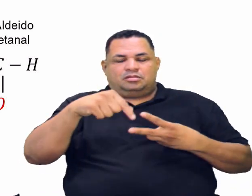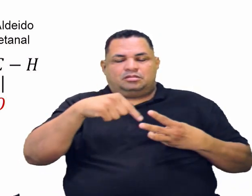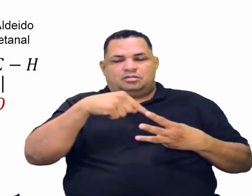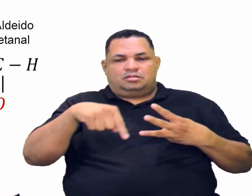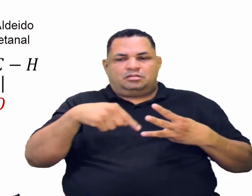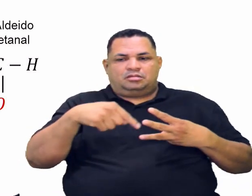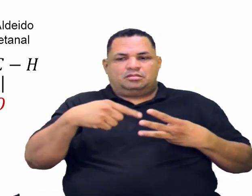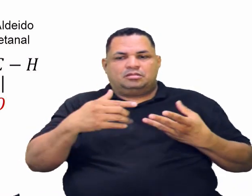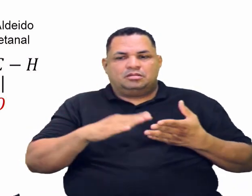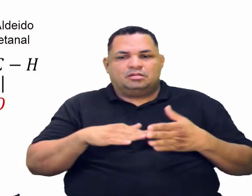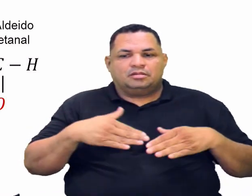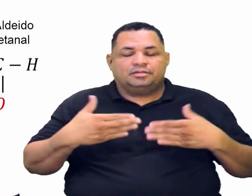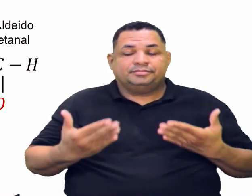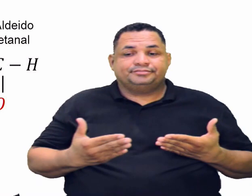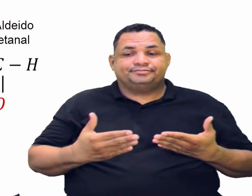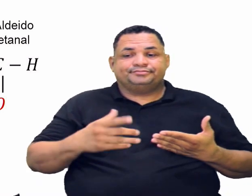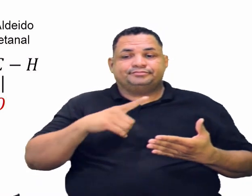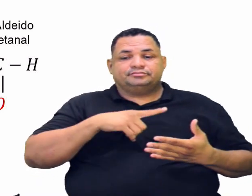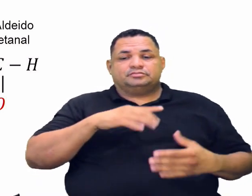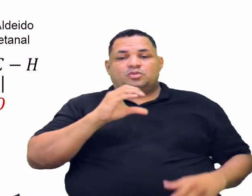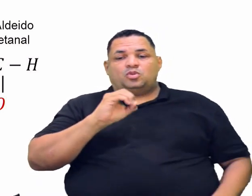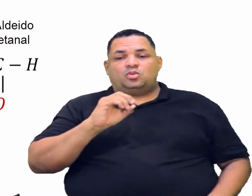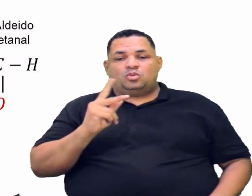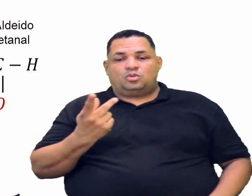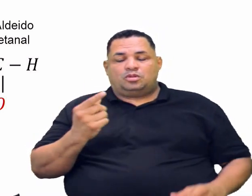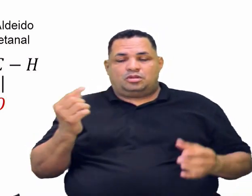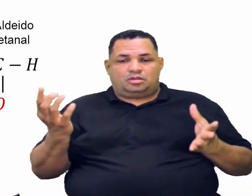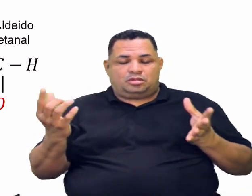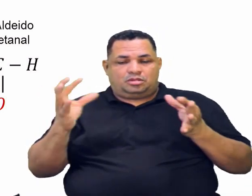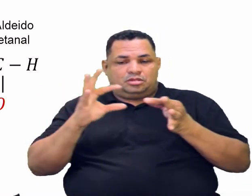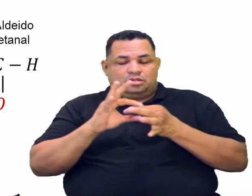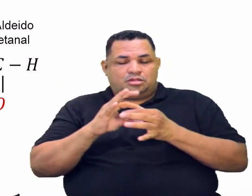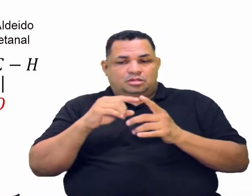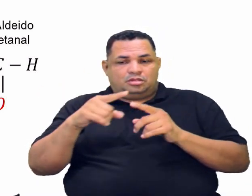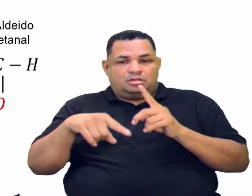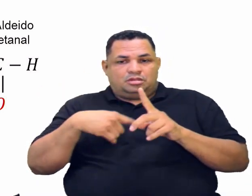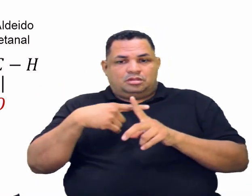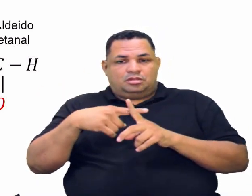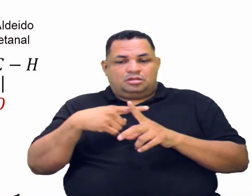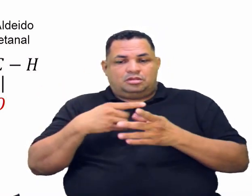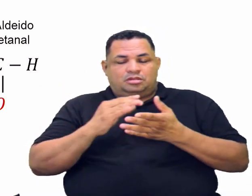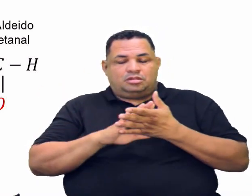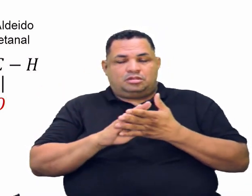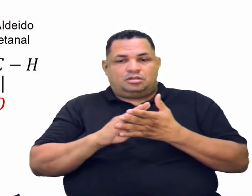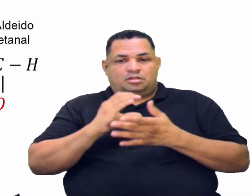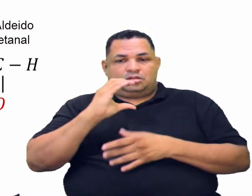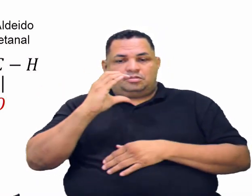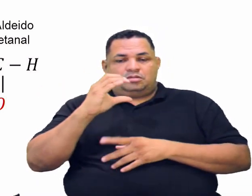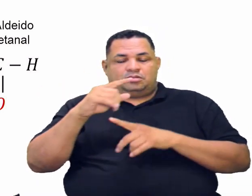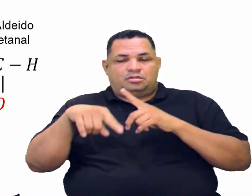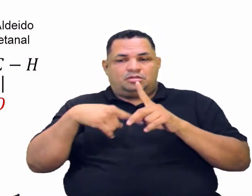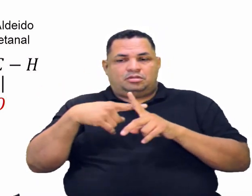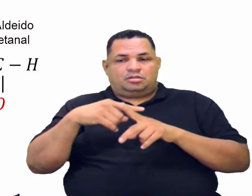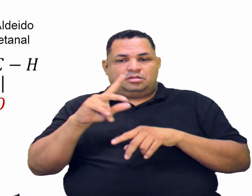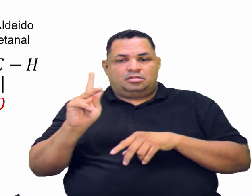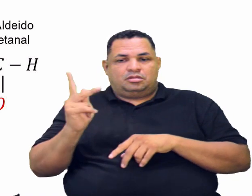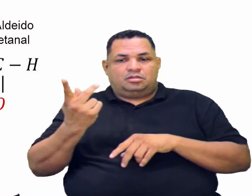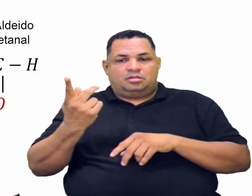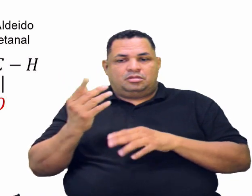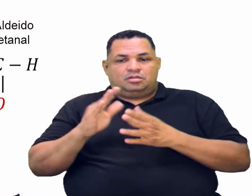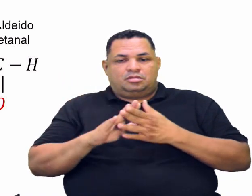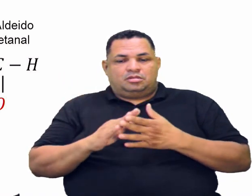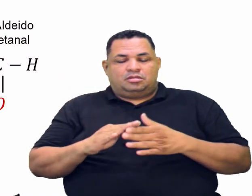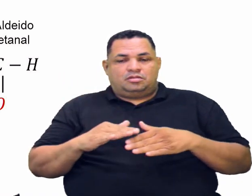triplas, onde a hidroxila se liga a um carbono e o hidrogênio ao carbono mais